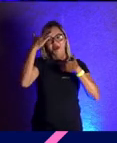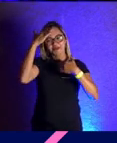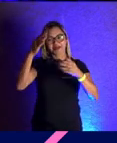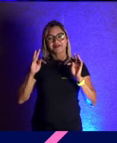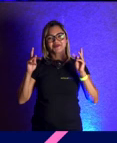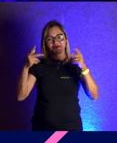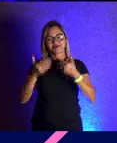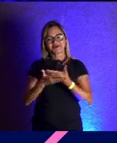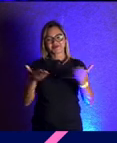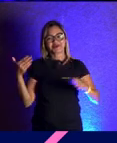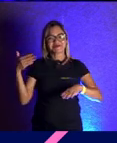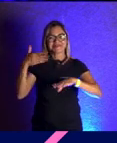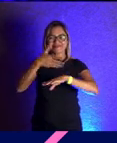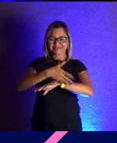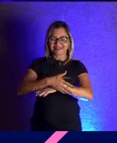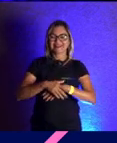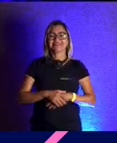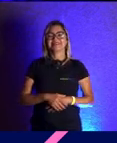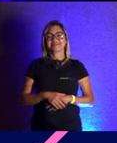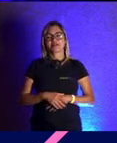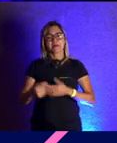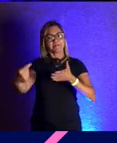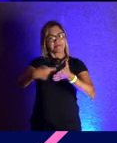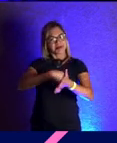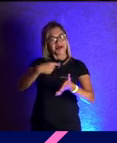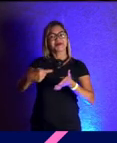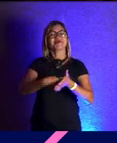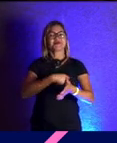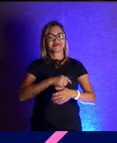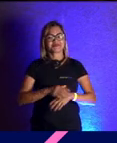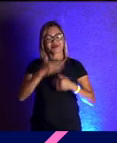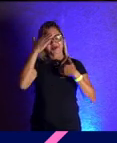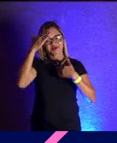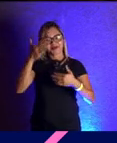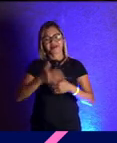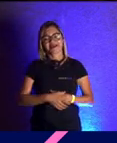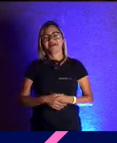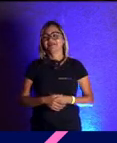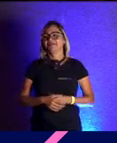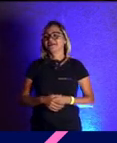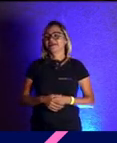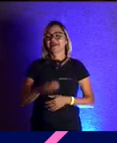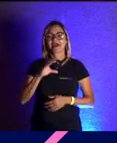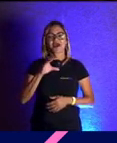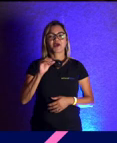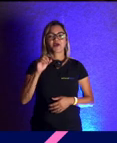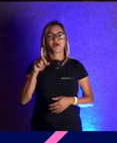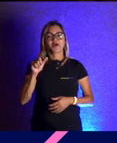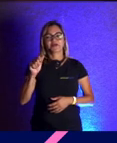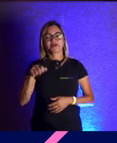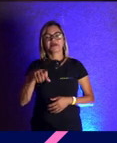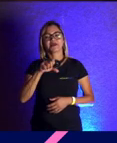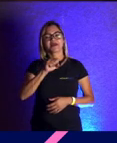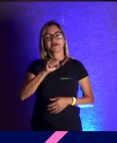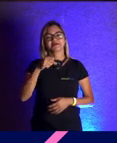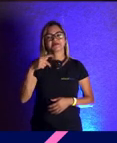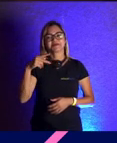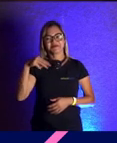todos por terem participado, por terem feito perguntas. E obrigada novamente a Coda e a Leite Pereira.